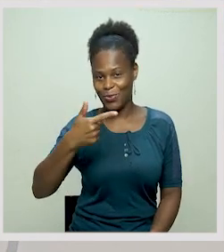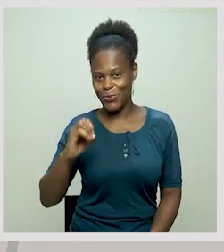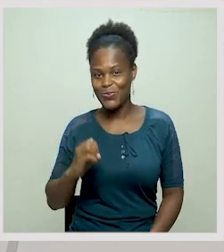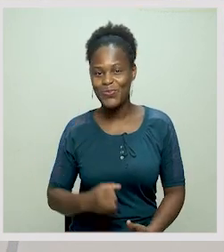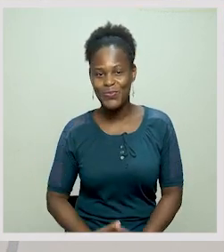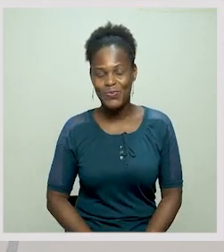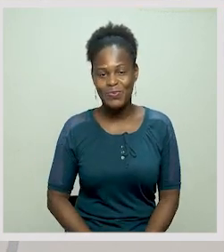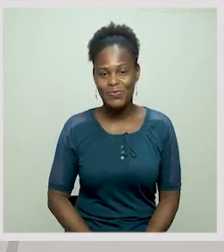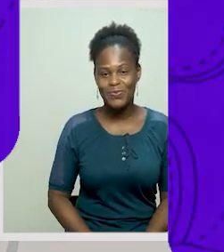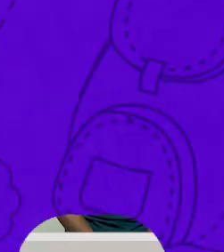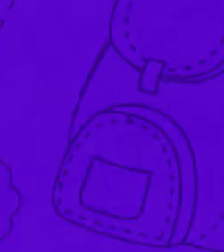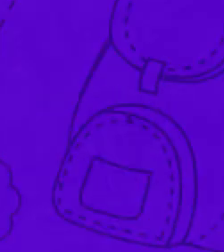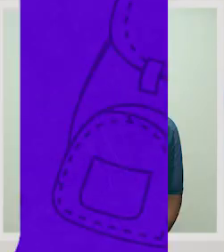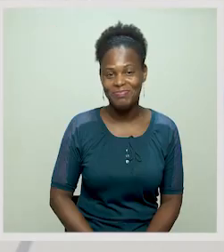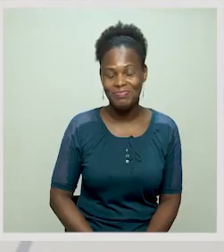indireto.